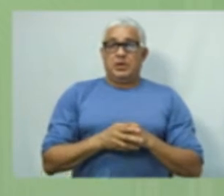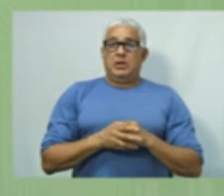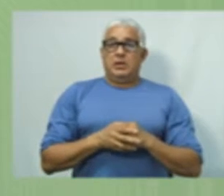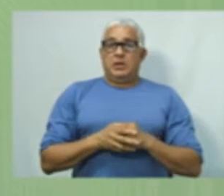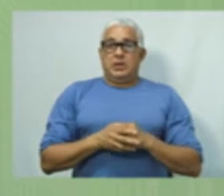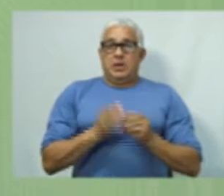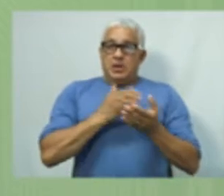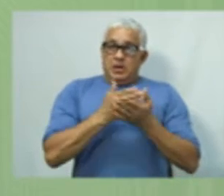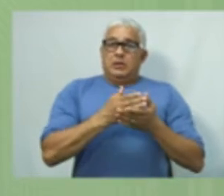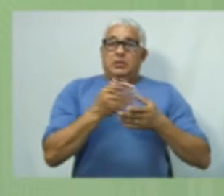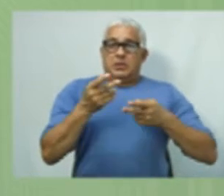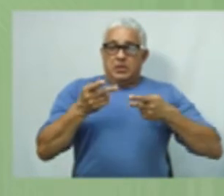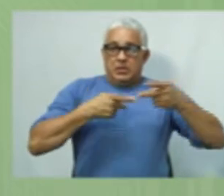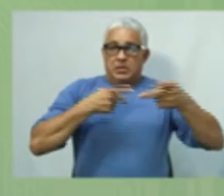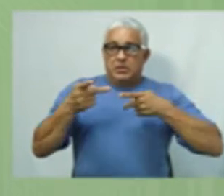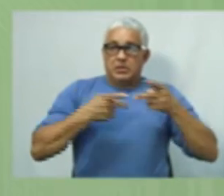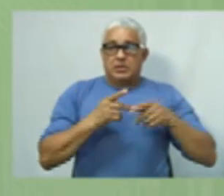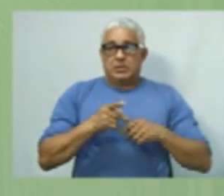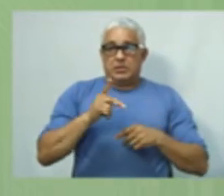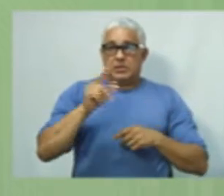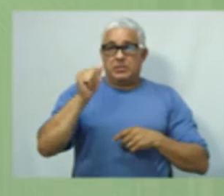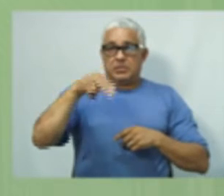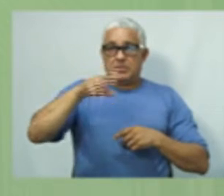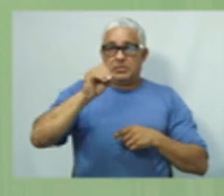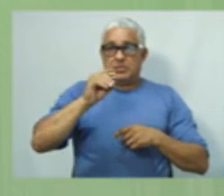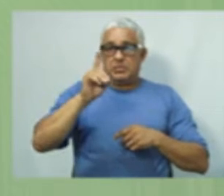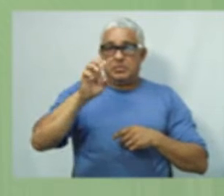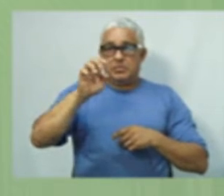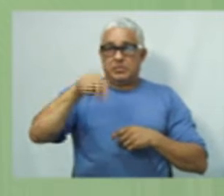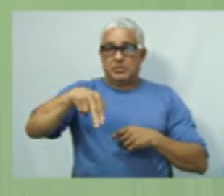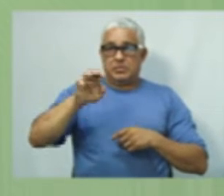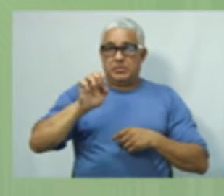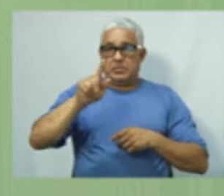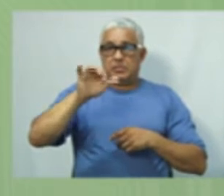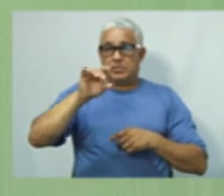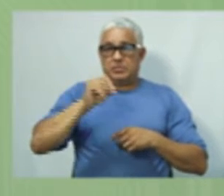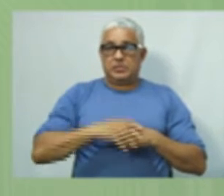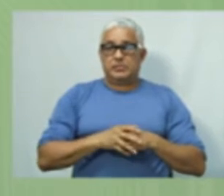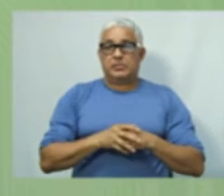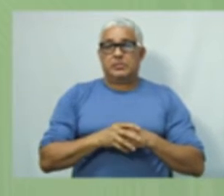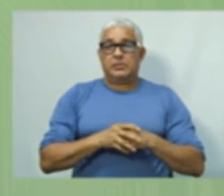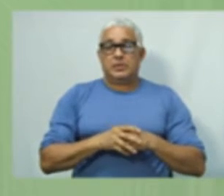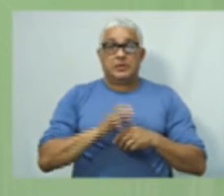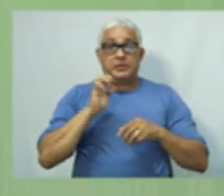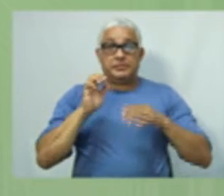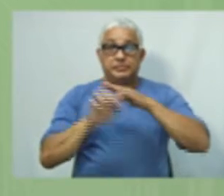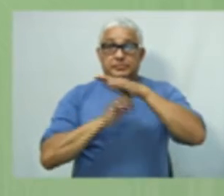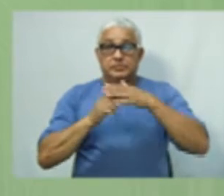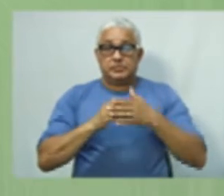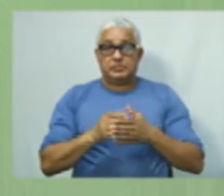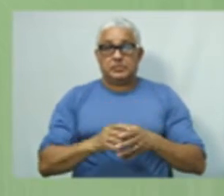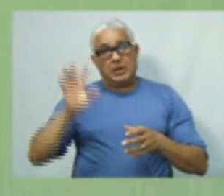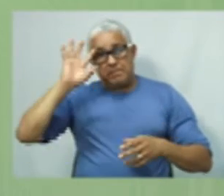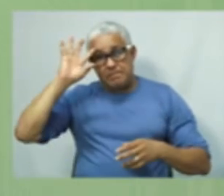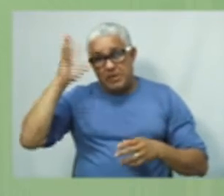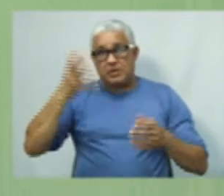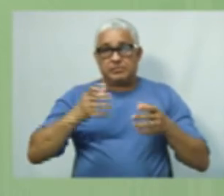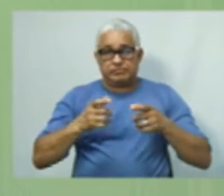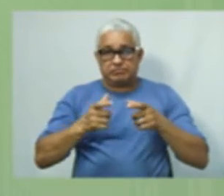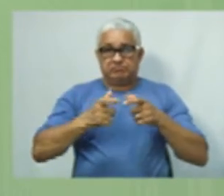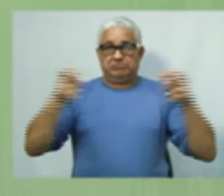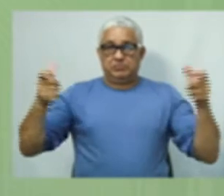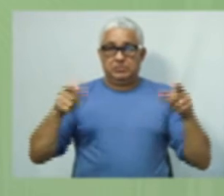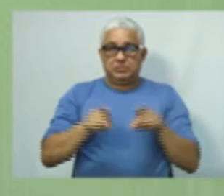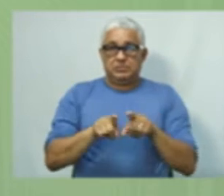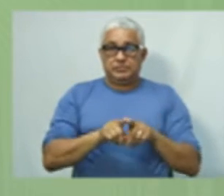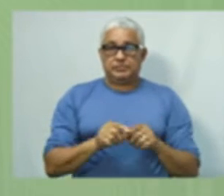planejamento do meu plano de negócio, eu busco financiamento. Quando a empresa resolve expandir, quando a empresa